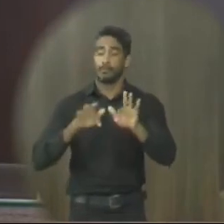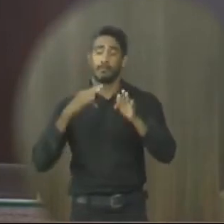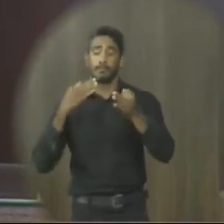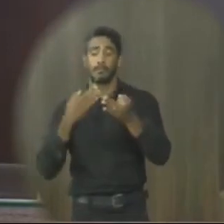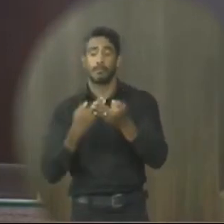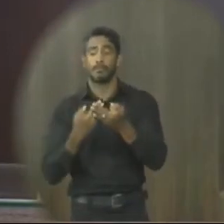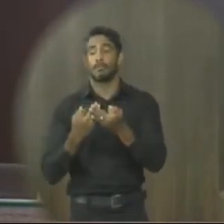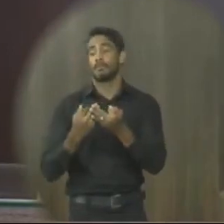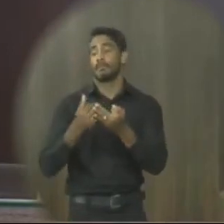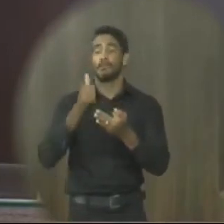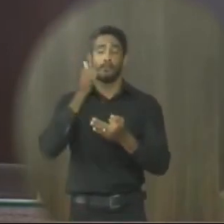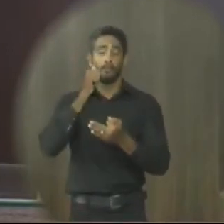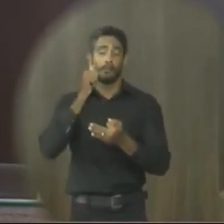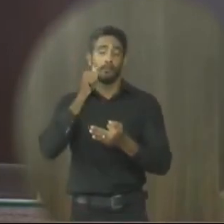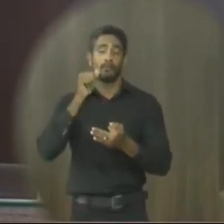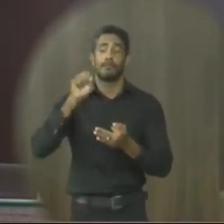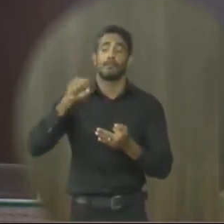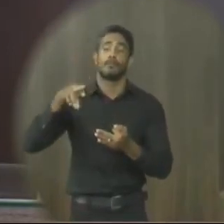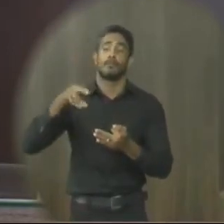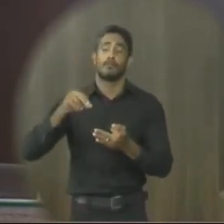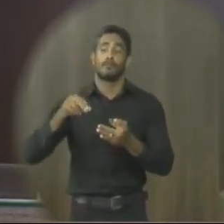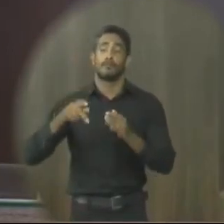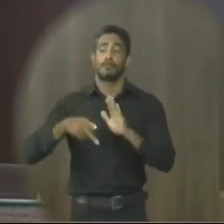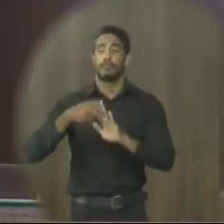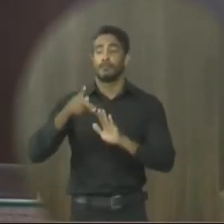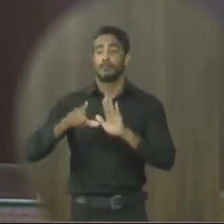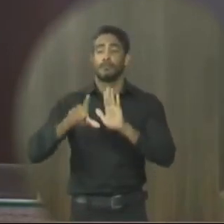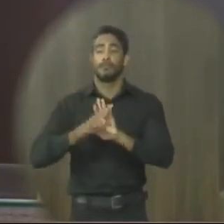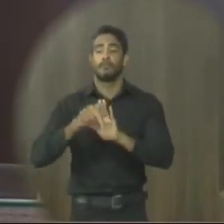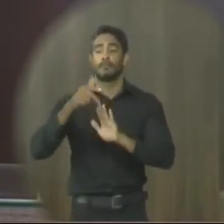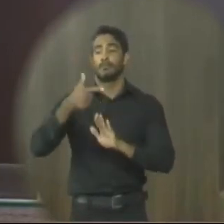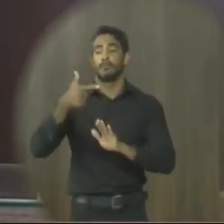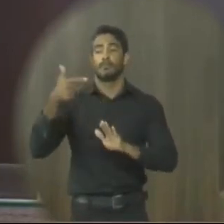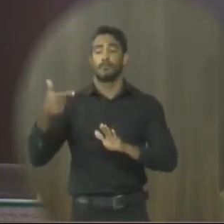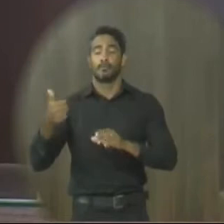foi homenageada se de acordo com o projeto de lei